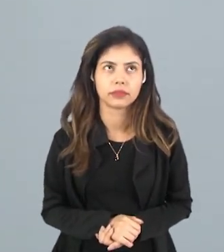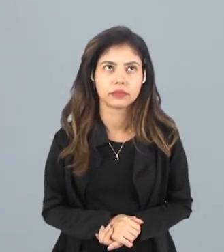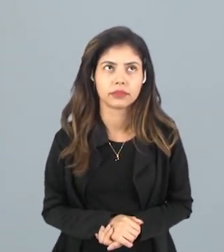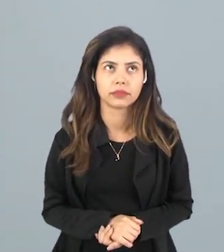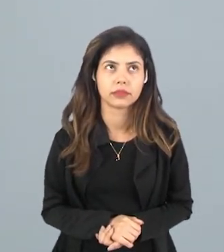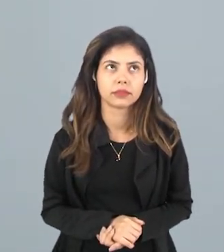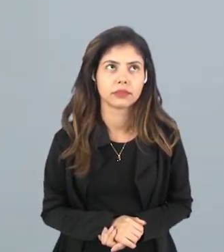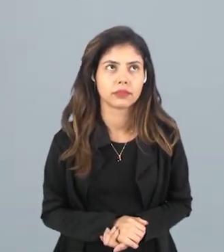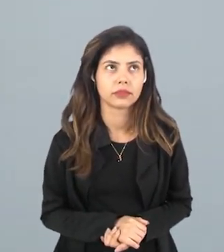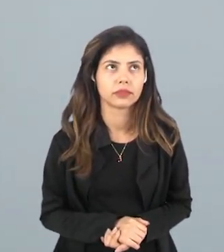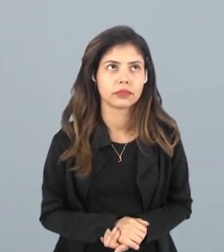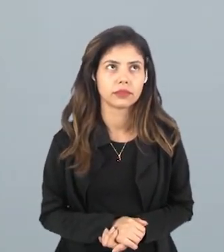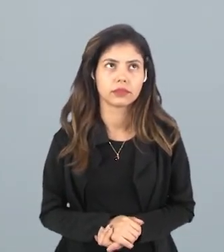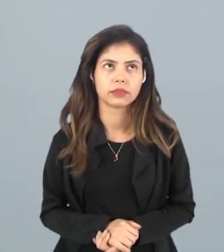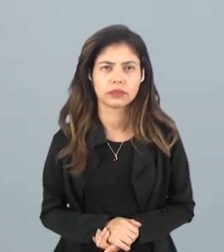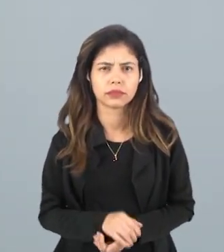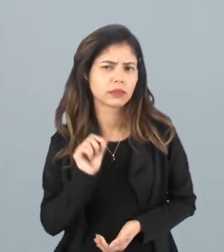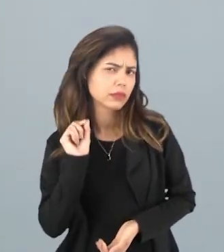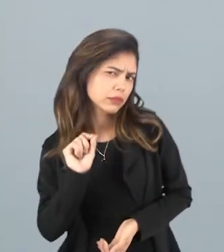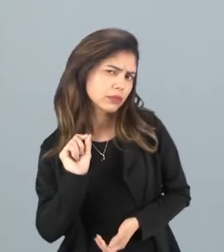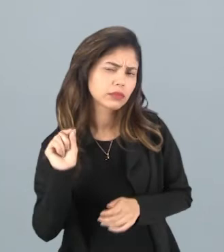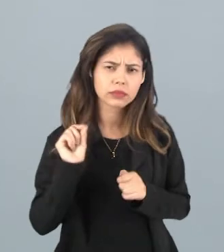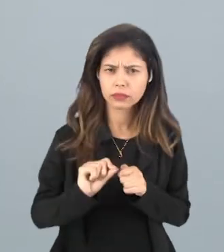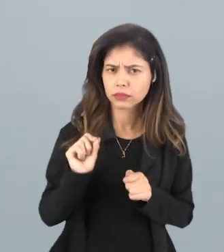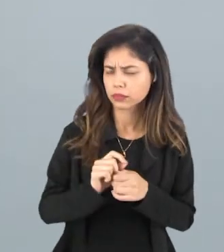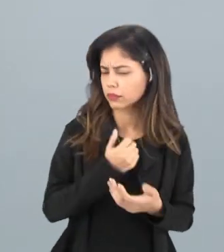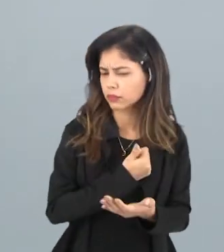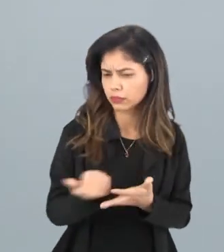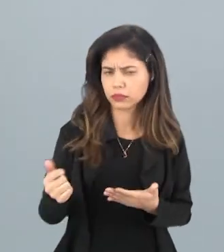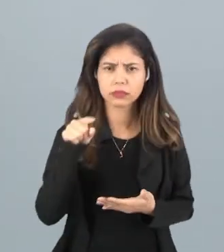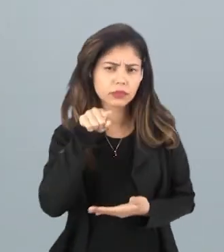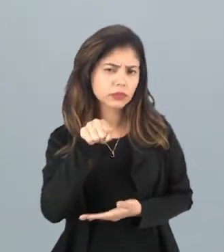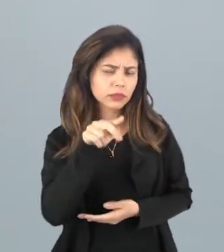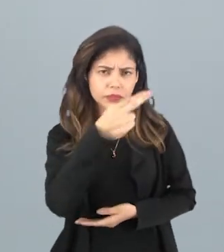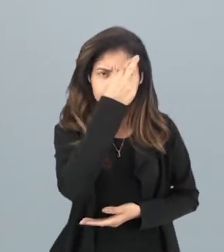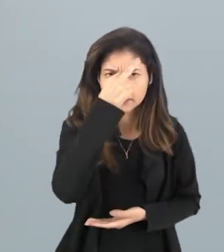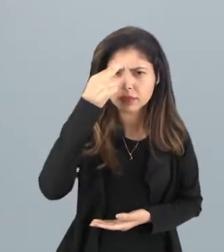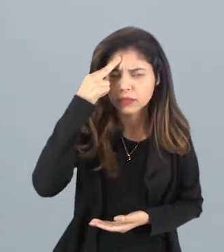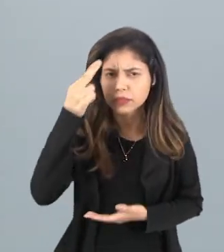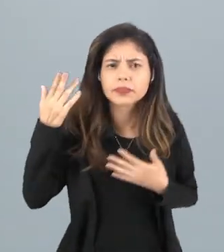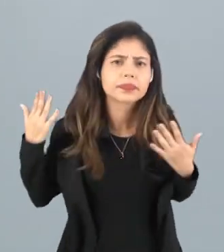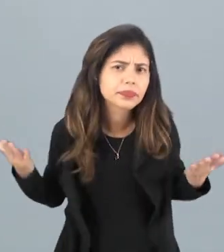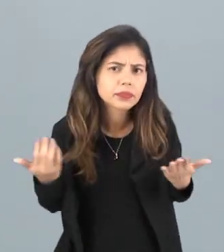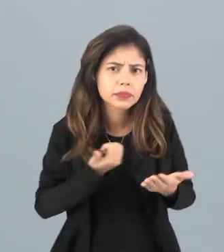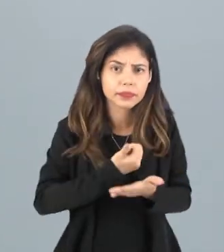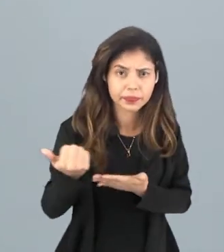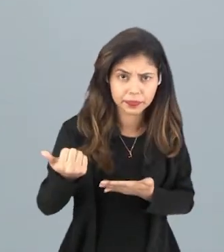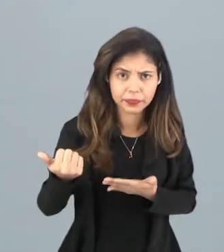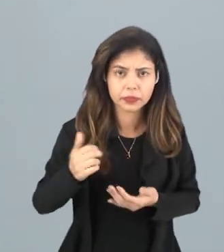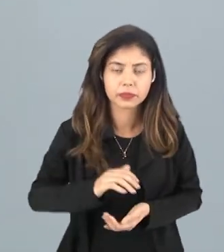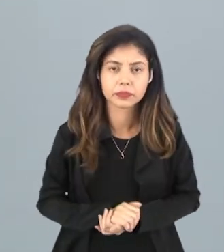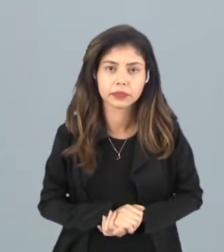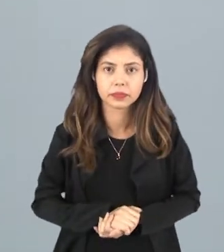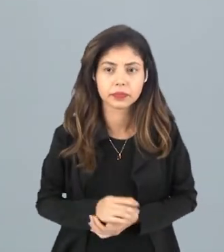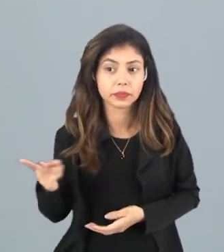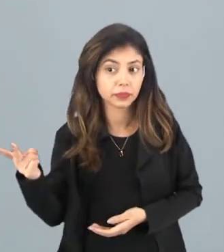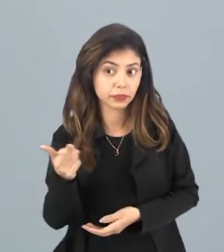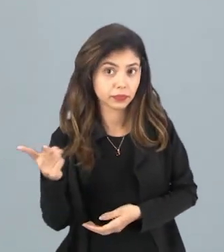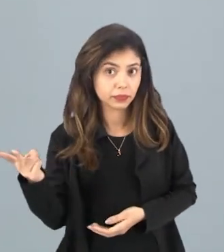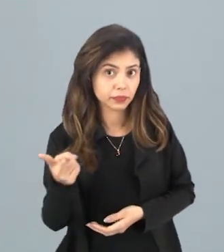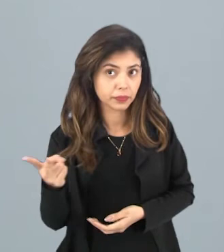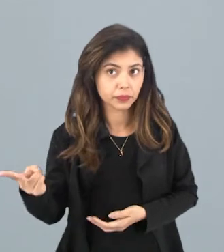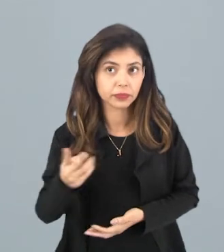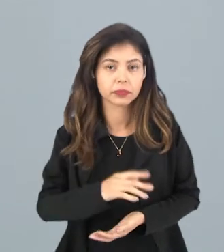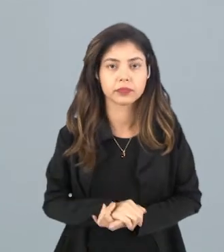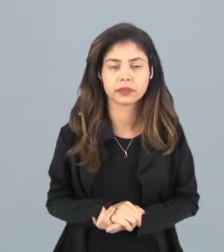é o dono dessa são quem fez na história Essas são vamos lá e